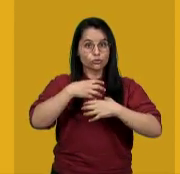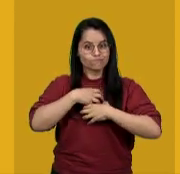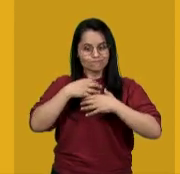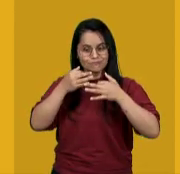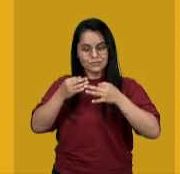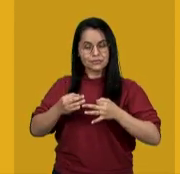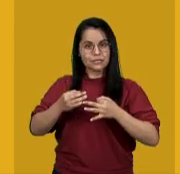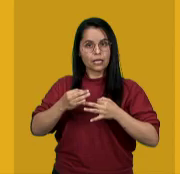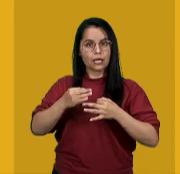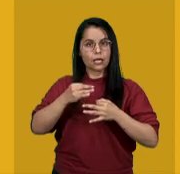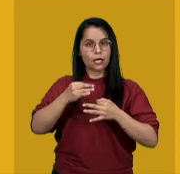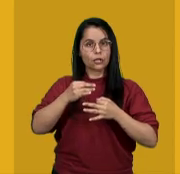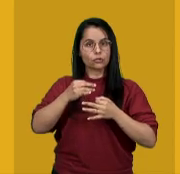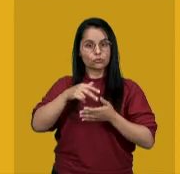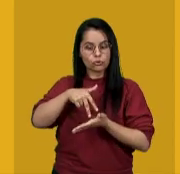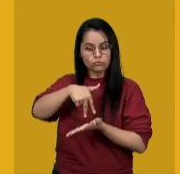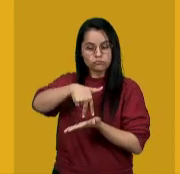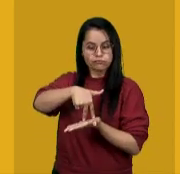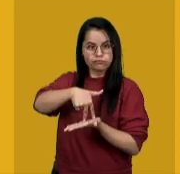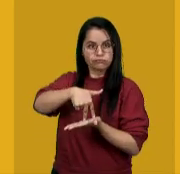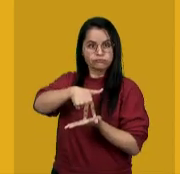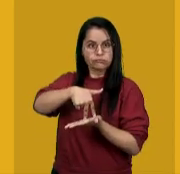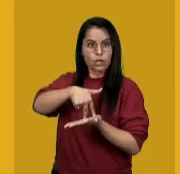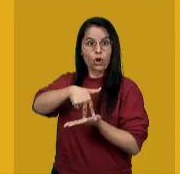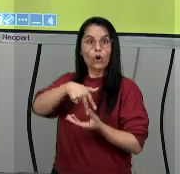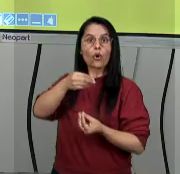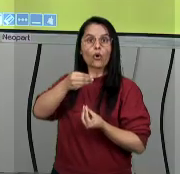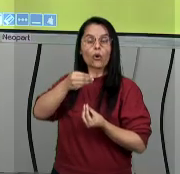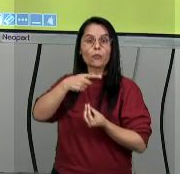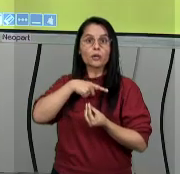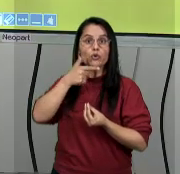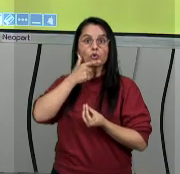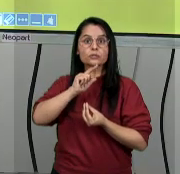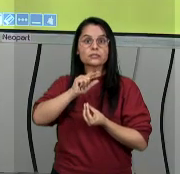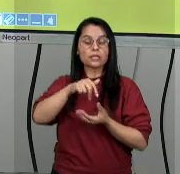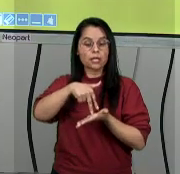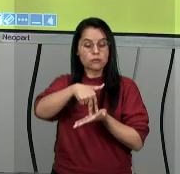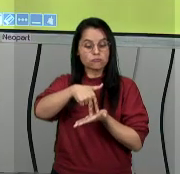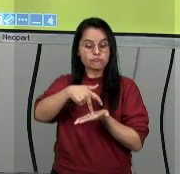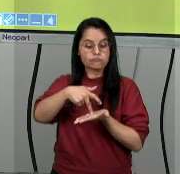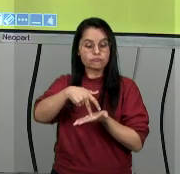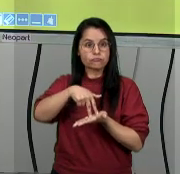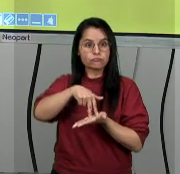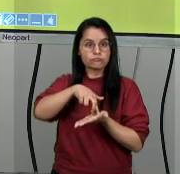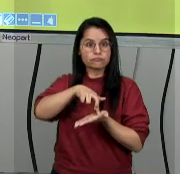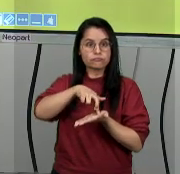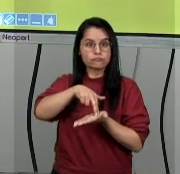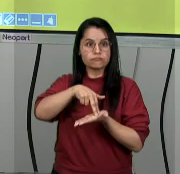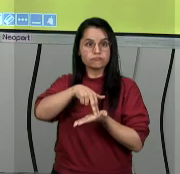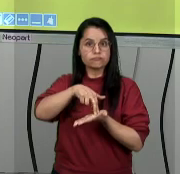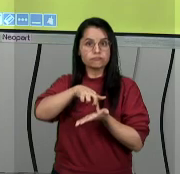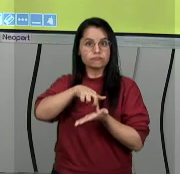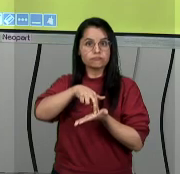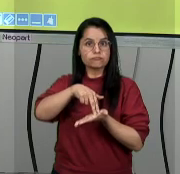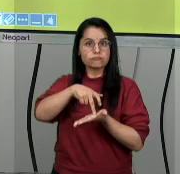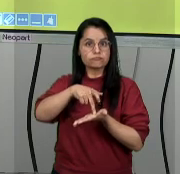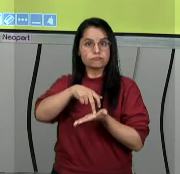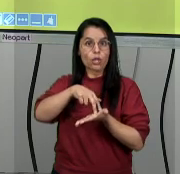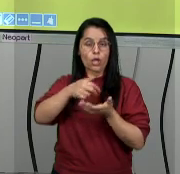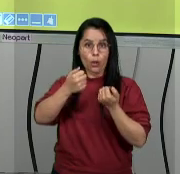a postura do esqueleto. Então, para que o movimento aconteça, é preciso do